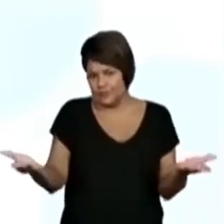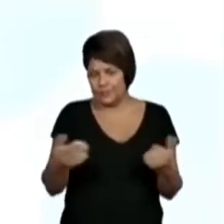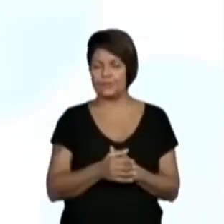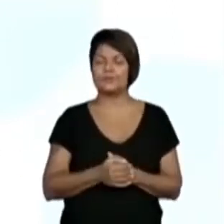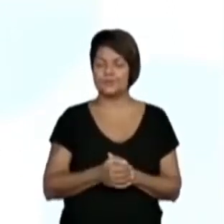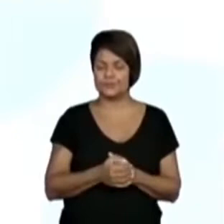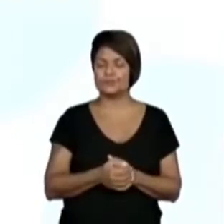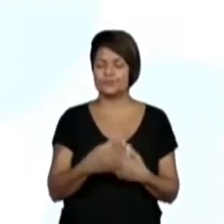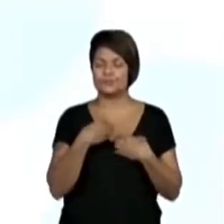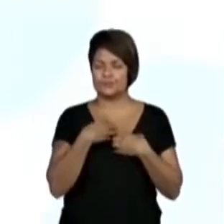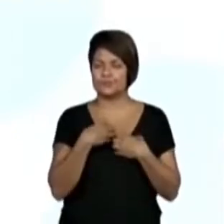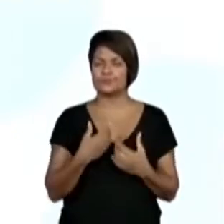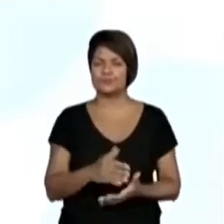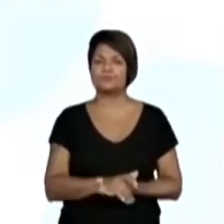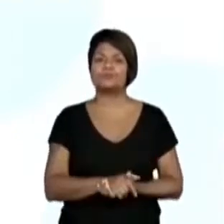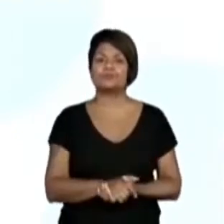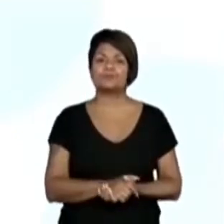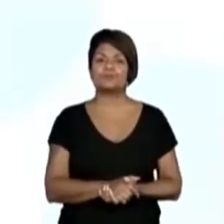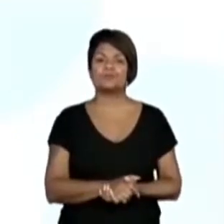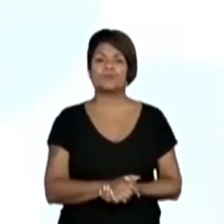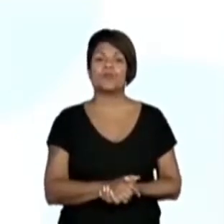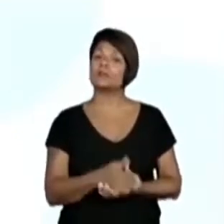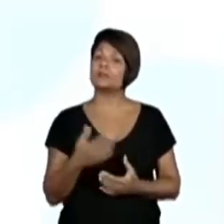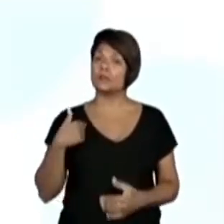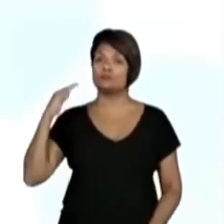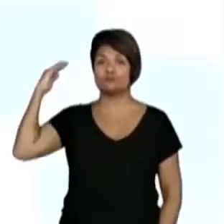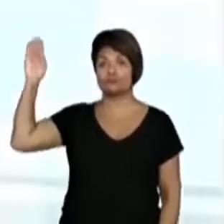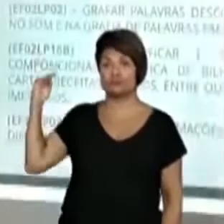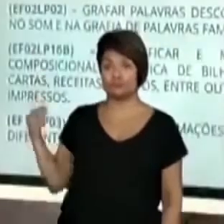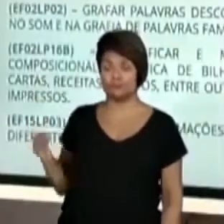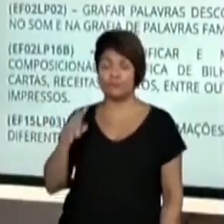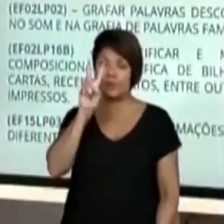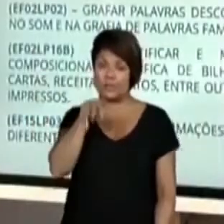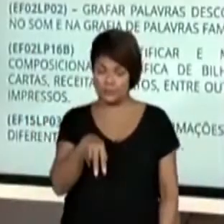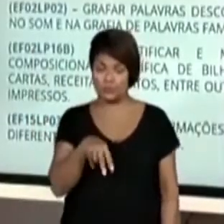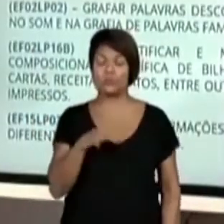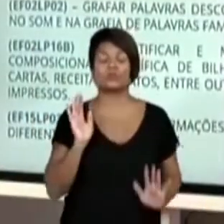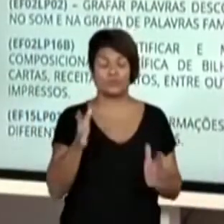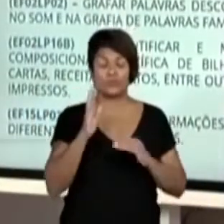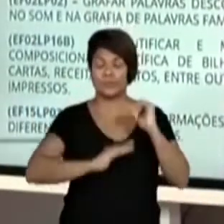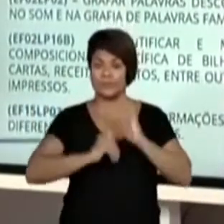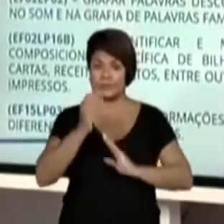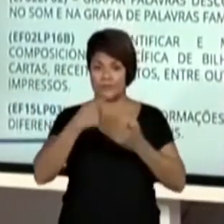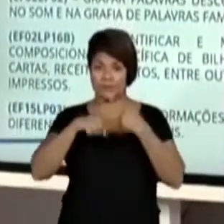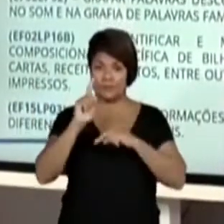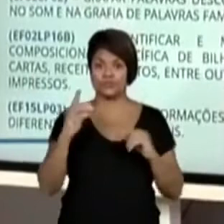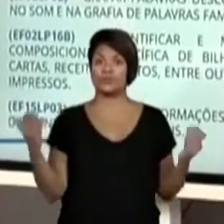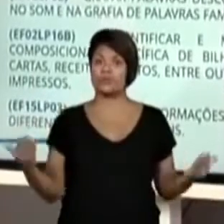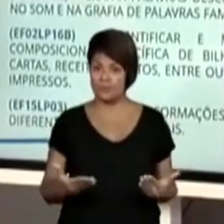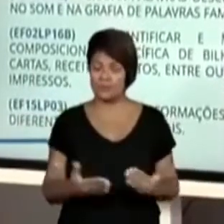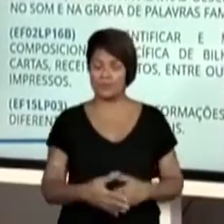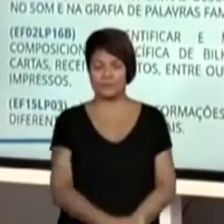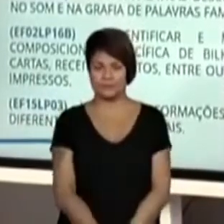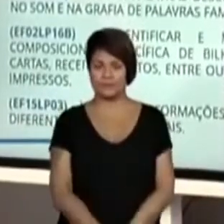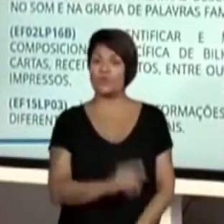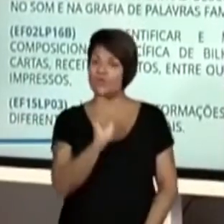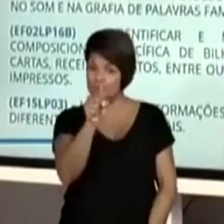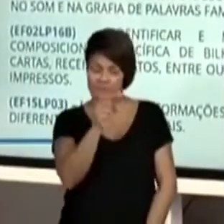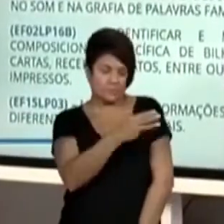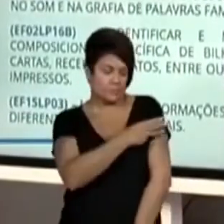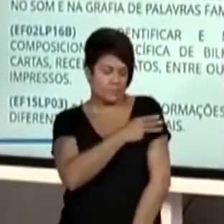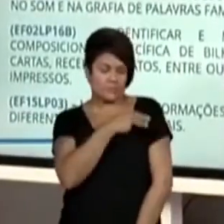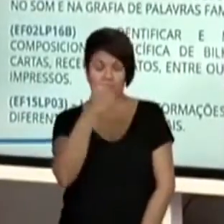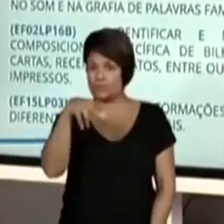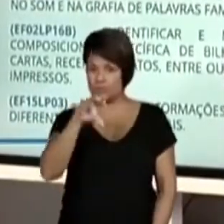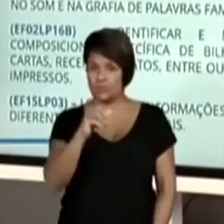textuais. Fiz para vocês, com vocês, a leitura das habilidades e agora, estudante do terceiro ano, eu quero